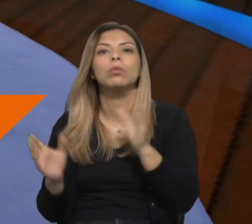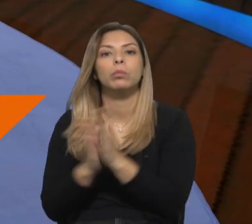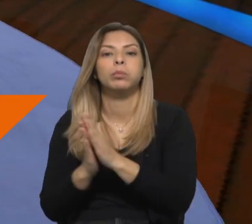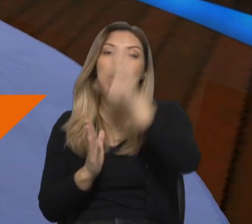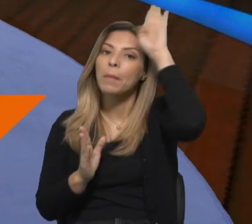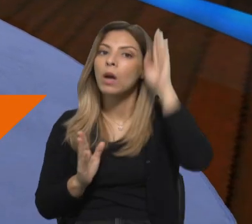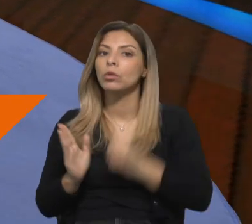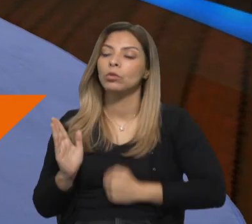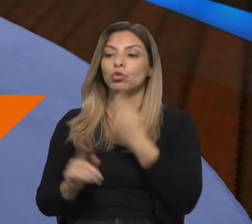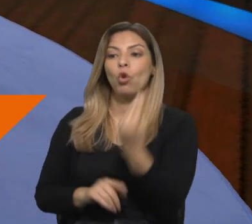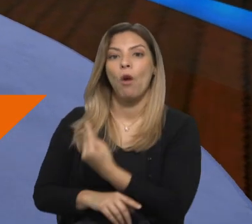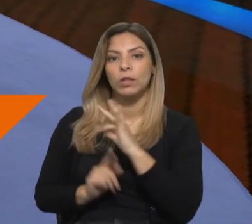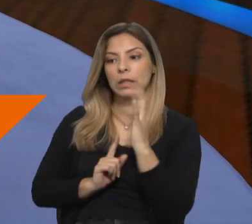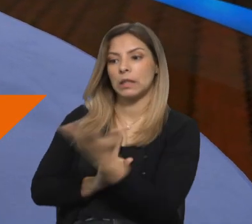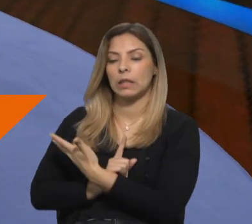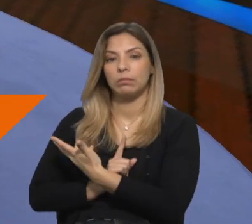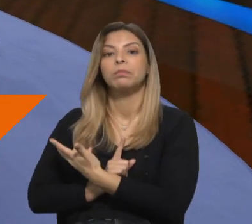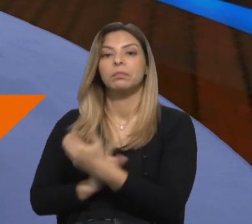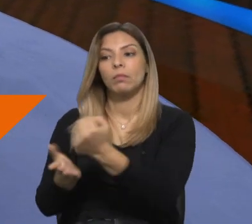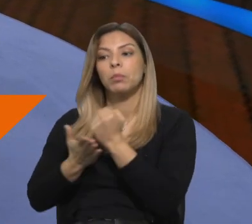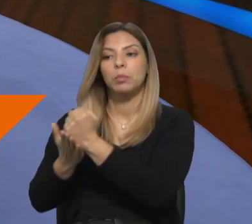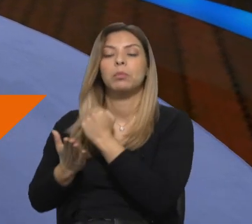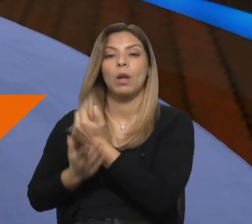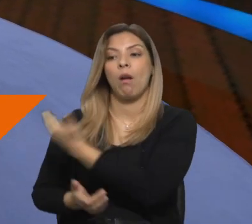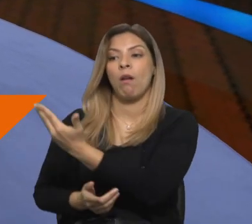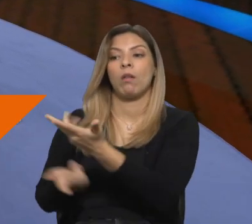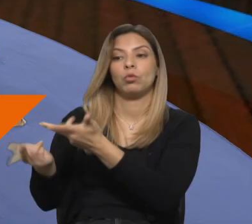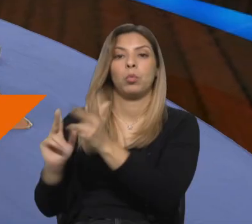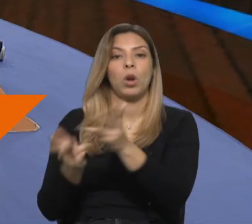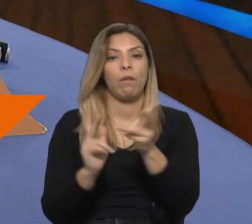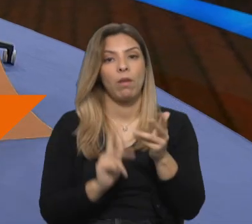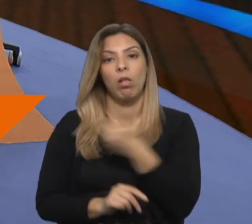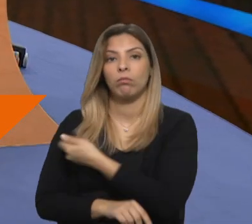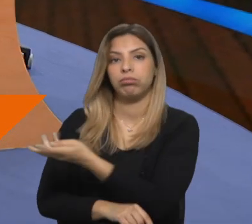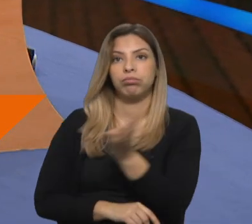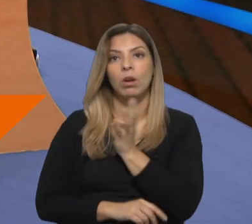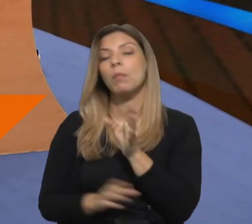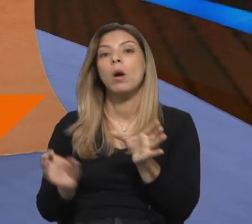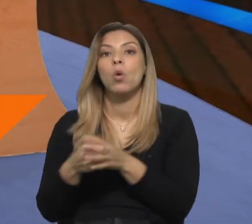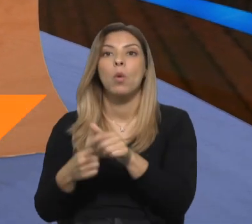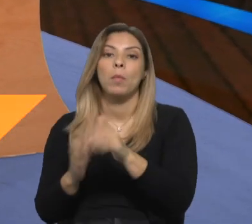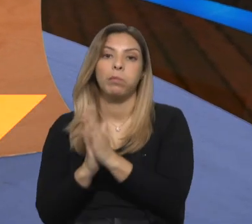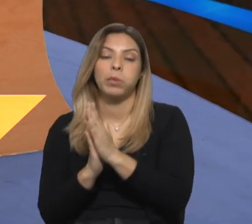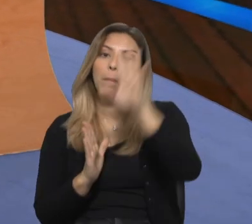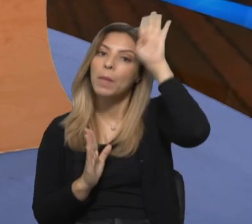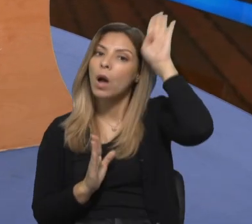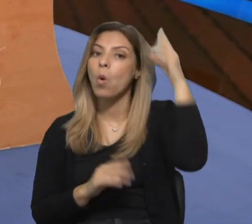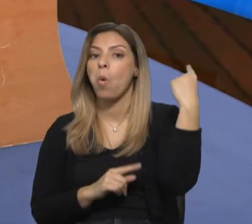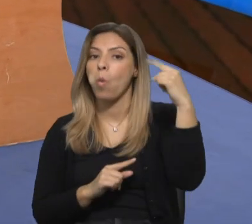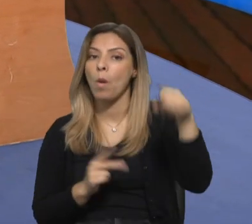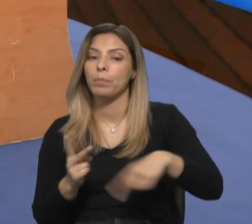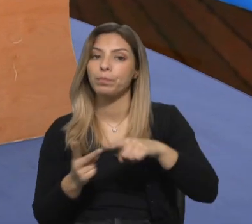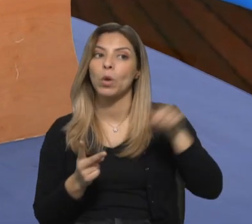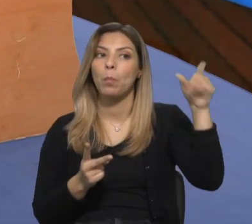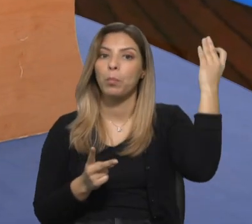Católica, conjuntamente com os assistentes diocesanos que estavam disponíveis, que naquela altura apenas a Diocese de Braga tinha um, a Diocese do Porto